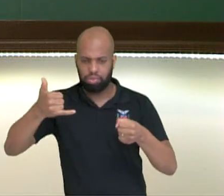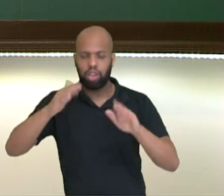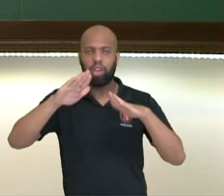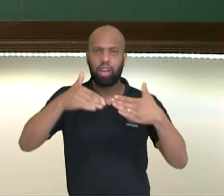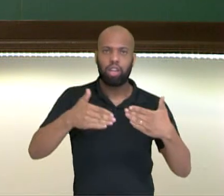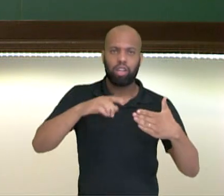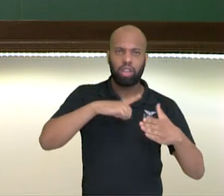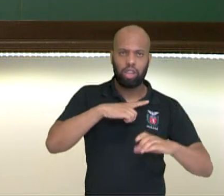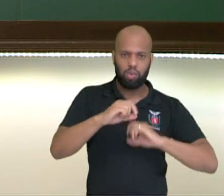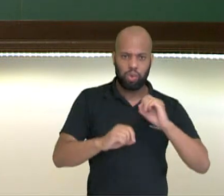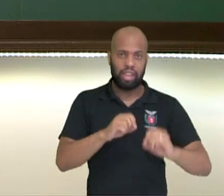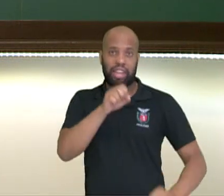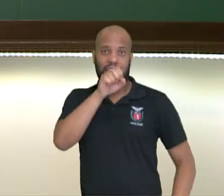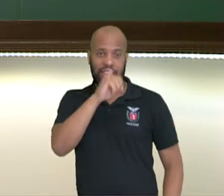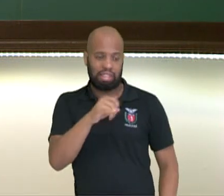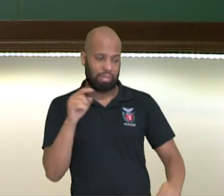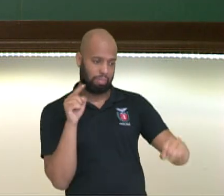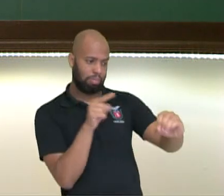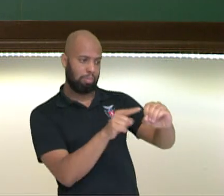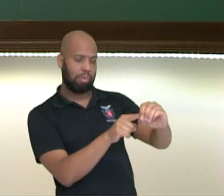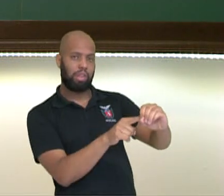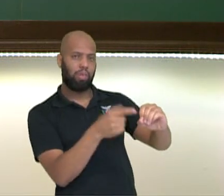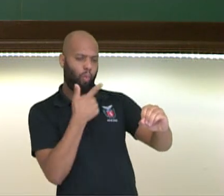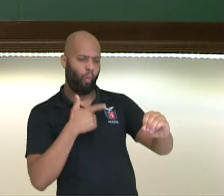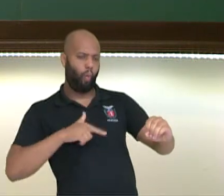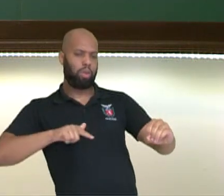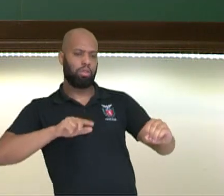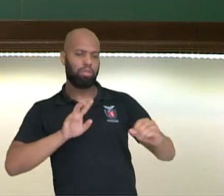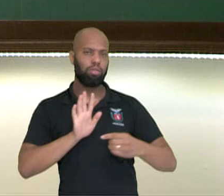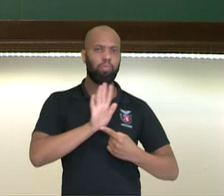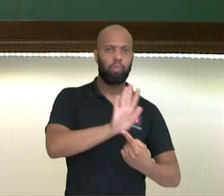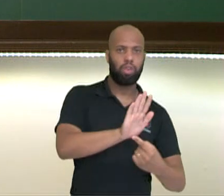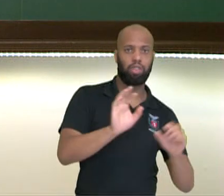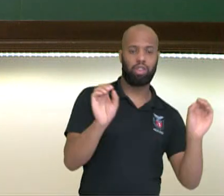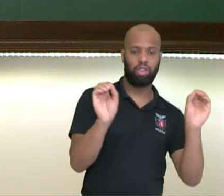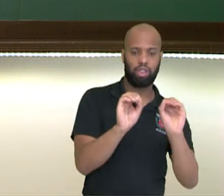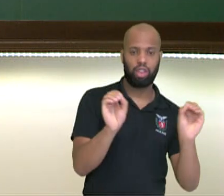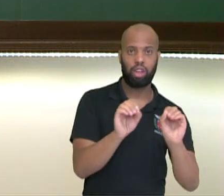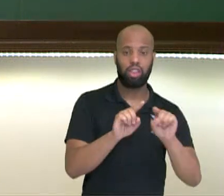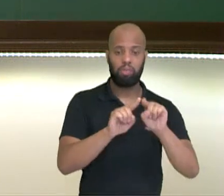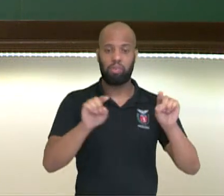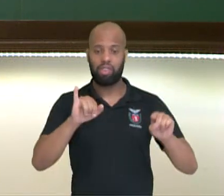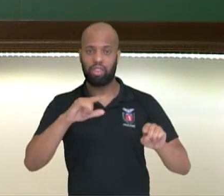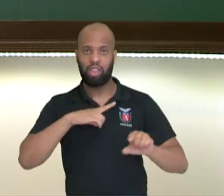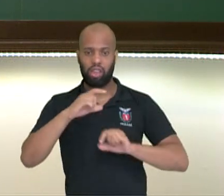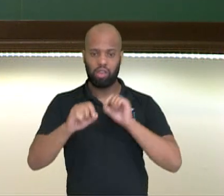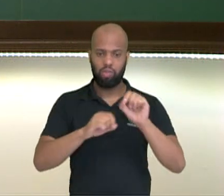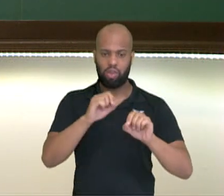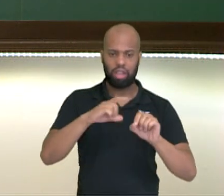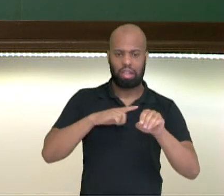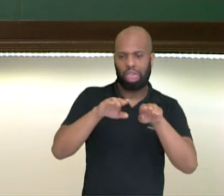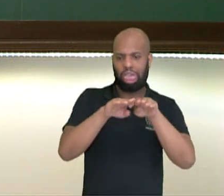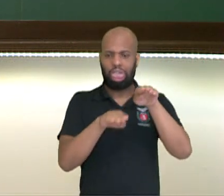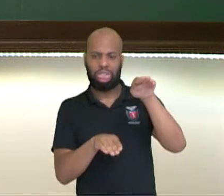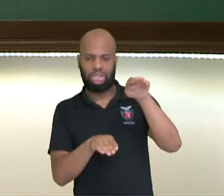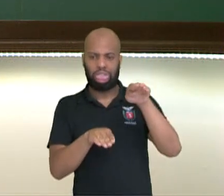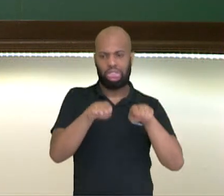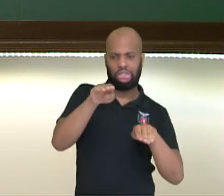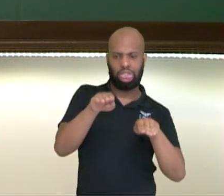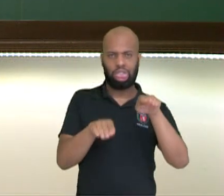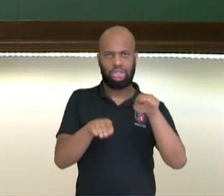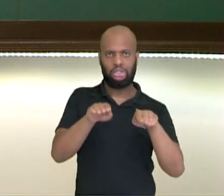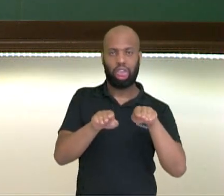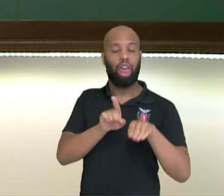eletroscópio não vai indicar nada, né? Mas para um corpo que está com desequilíbrio elétrico, com uma carga elétrica evidente, o eletroscópio vai